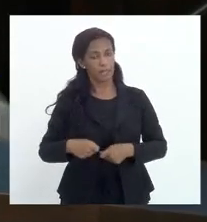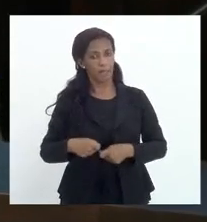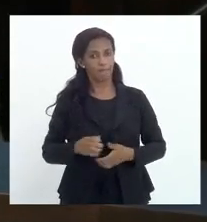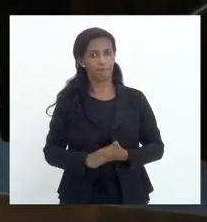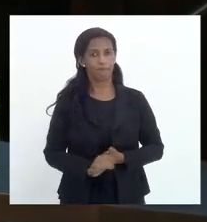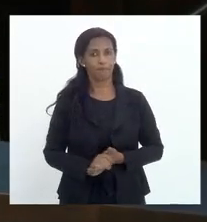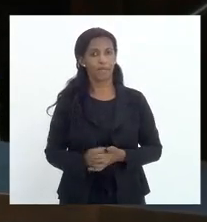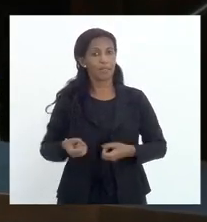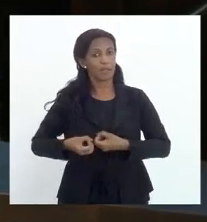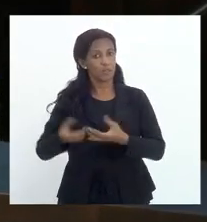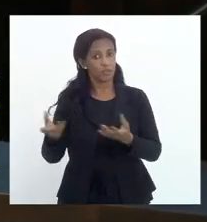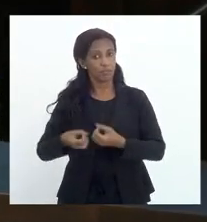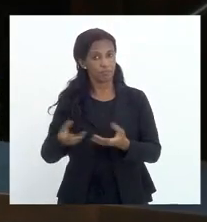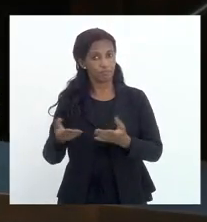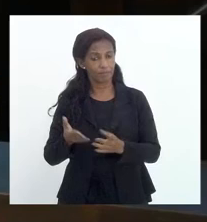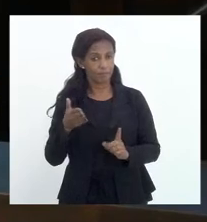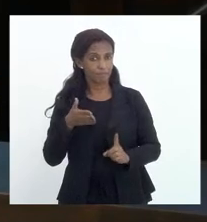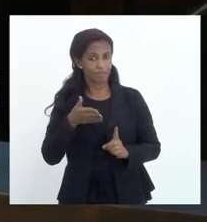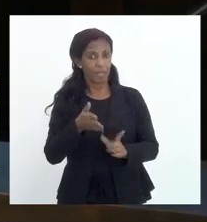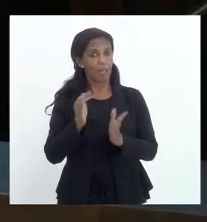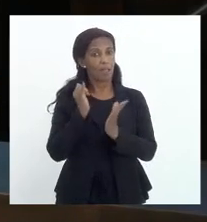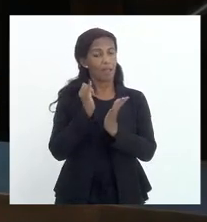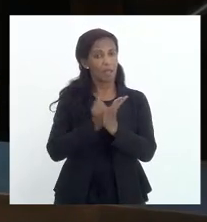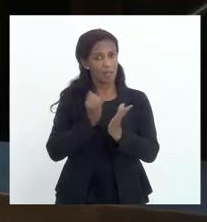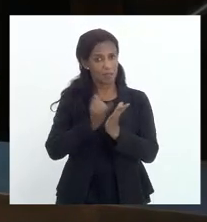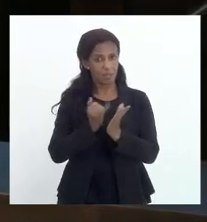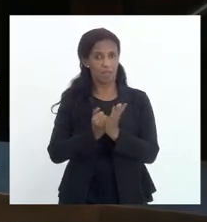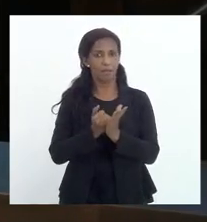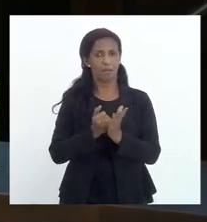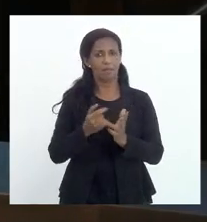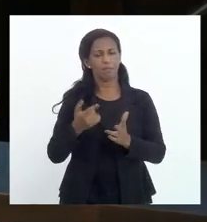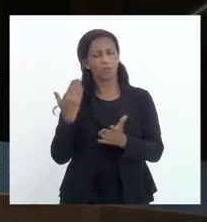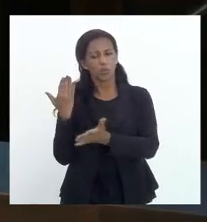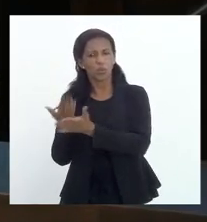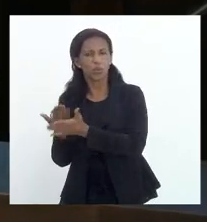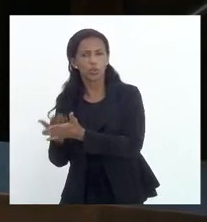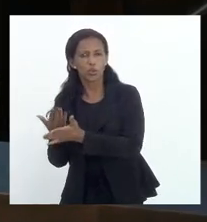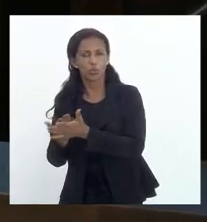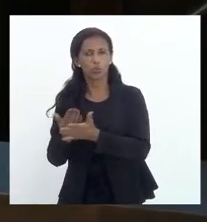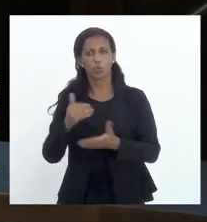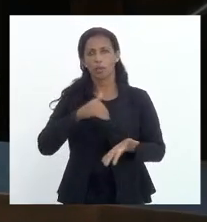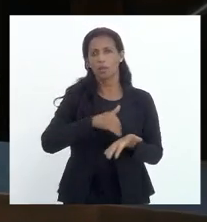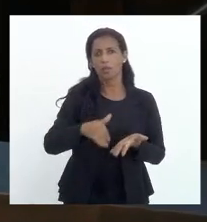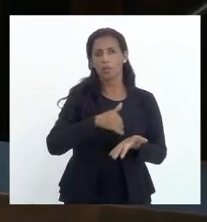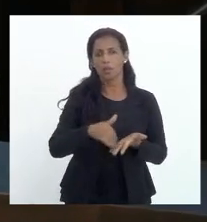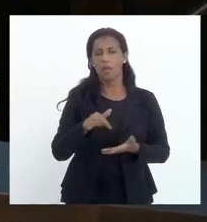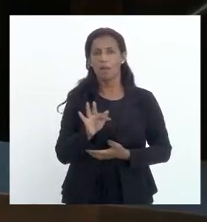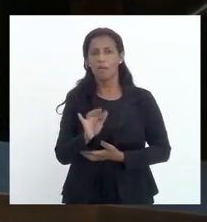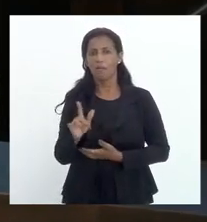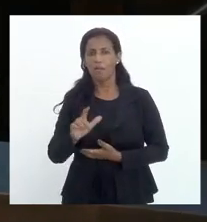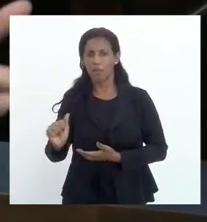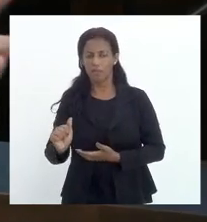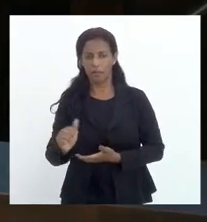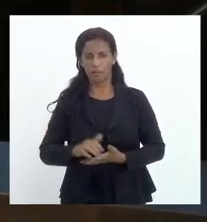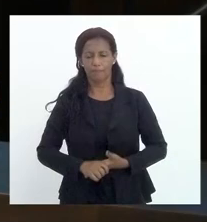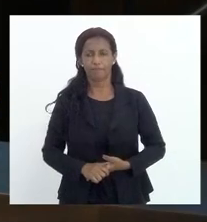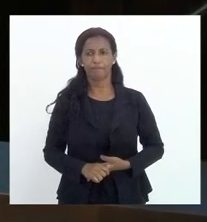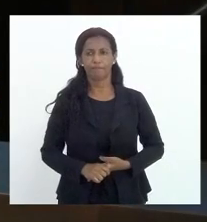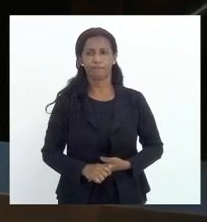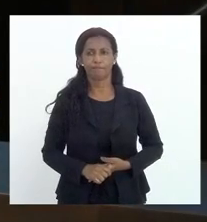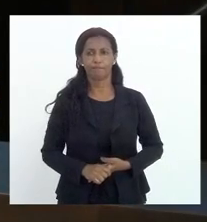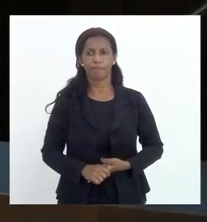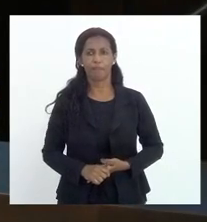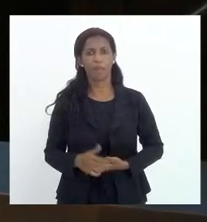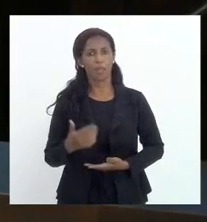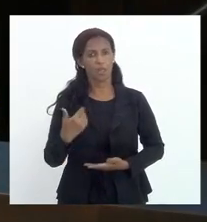de vista da despesa. Do ponto de vista da receita, nós estamos fazendo uma série de estudos na Secretaria de Fazenda com vistas a isso, e